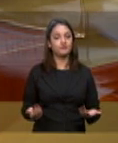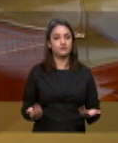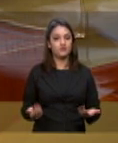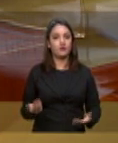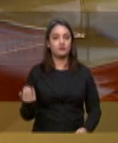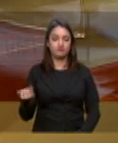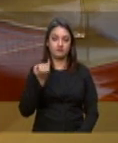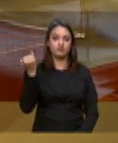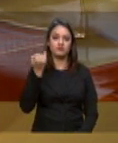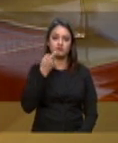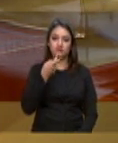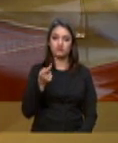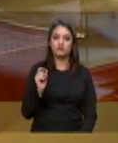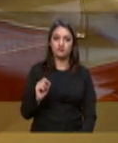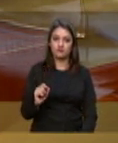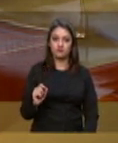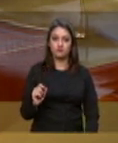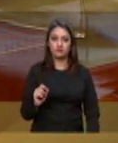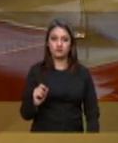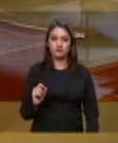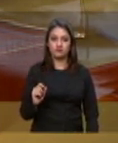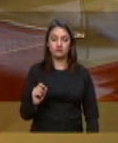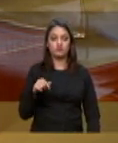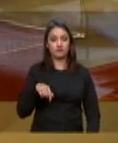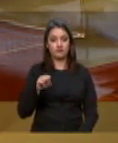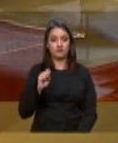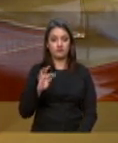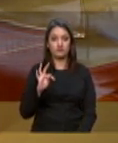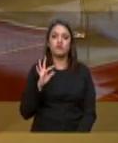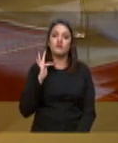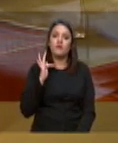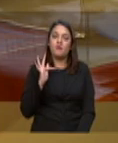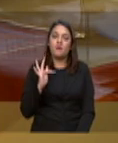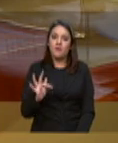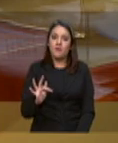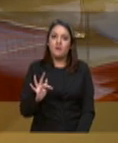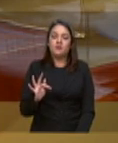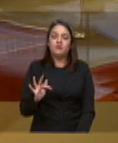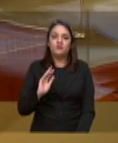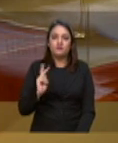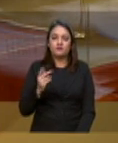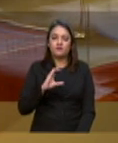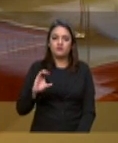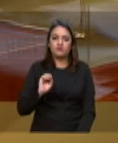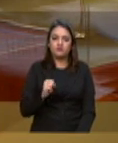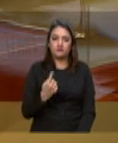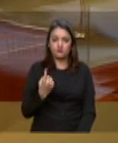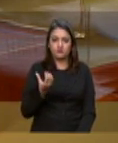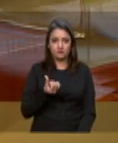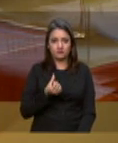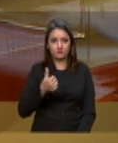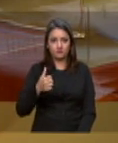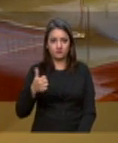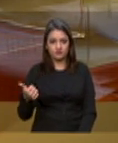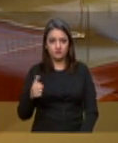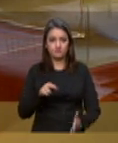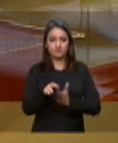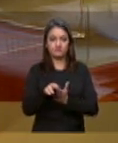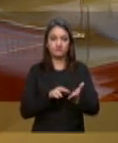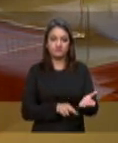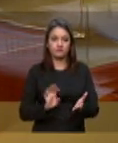mencionar... Sustentação oral feita pelo advogado Tiago Sandoval Furtado. 81.611, sob a relatoria...